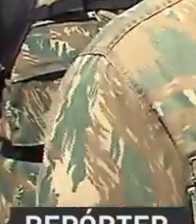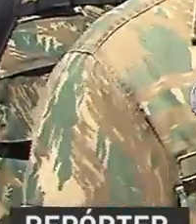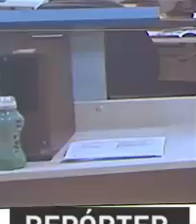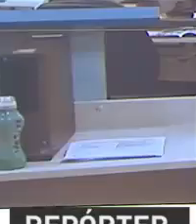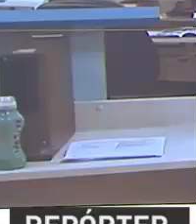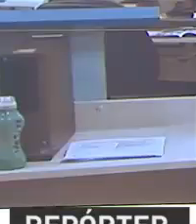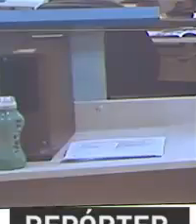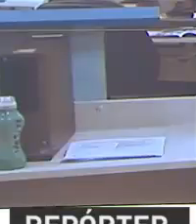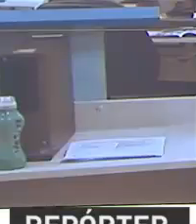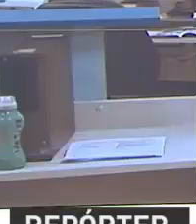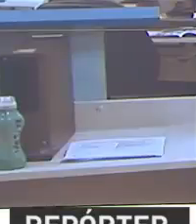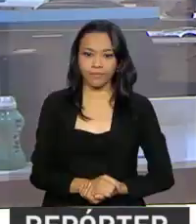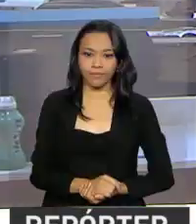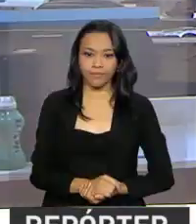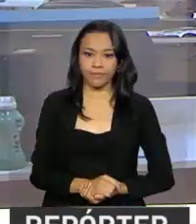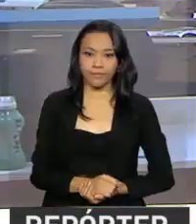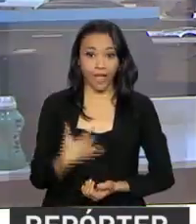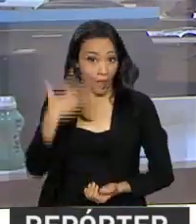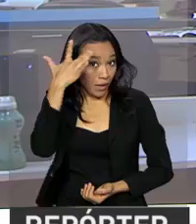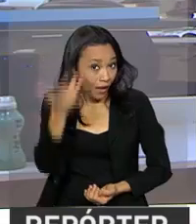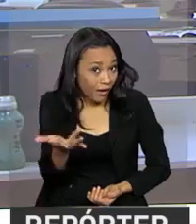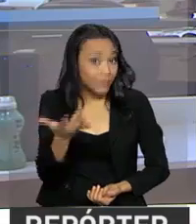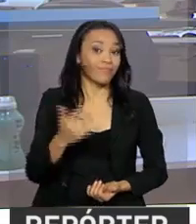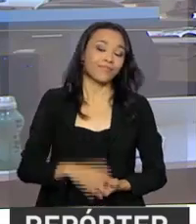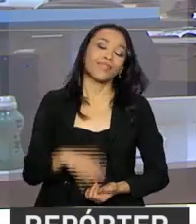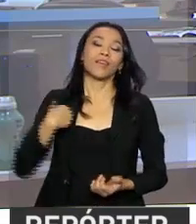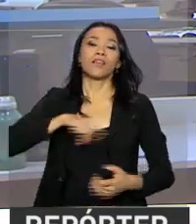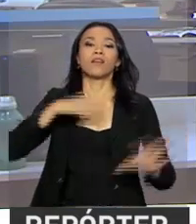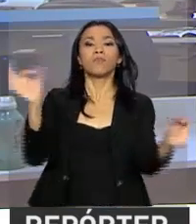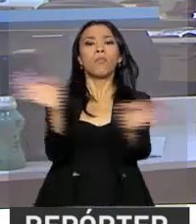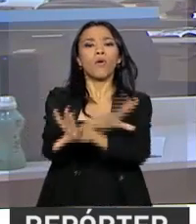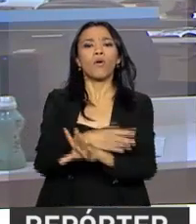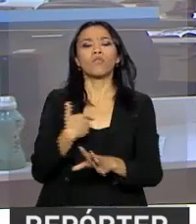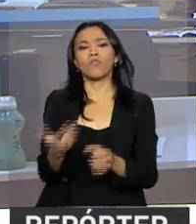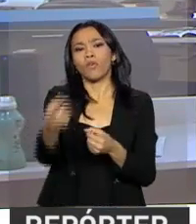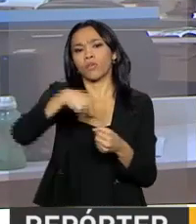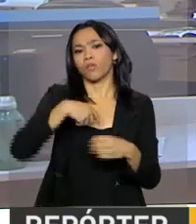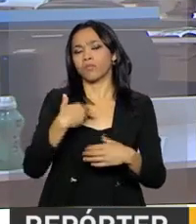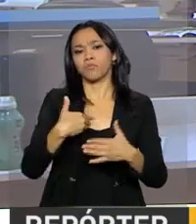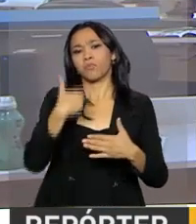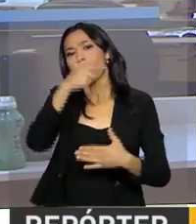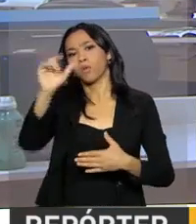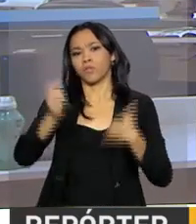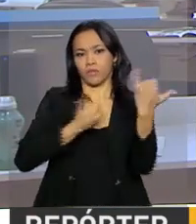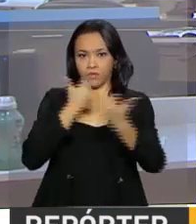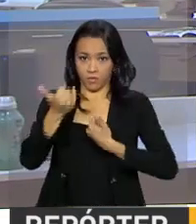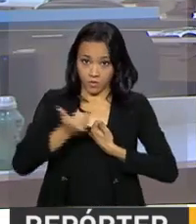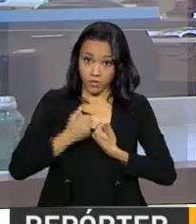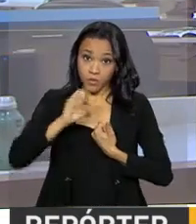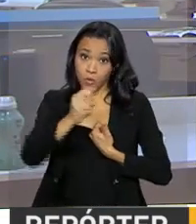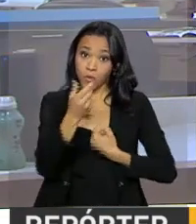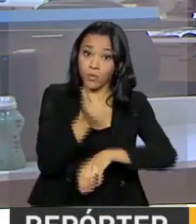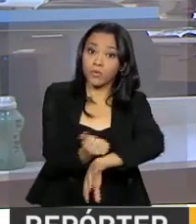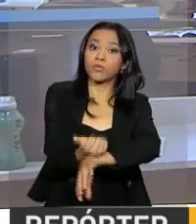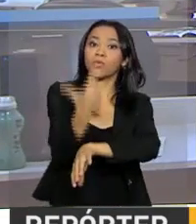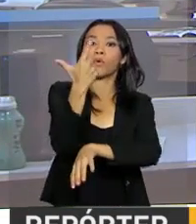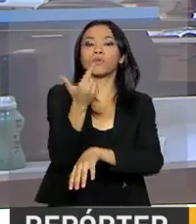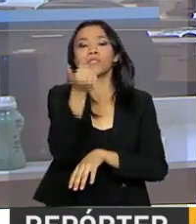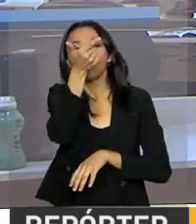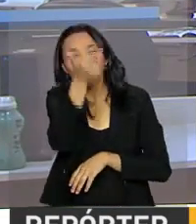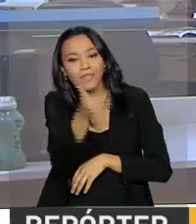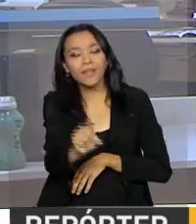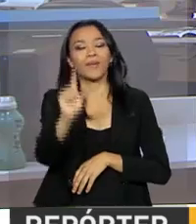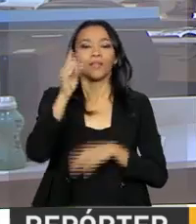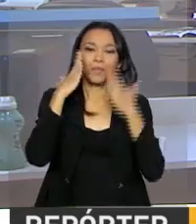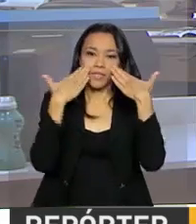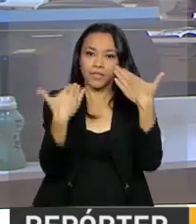Folle é amanhã e nós ficamos por aqui voltamos a qualquer momento com outras informações ou ao meio-dia na próxima